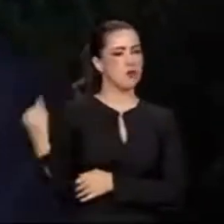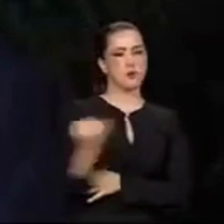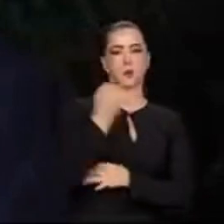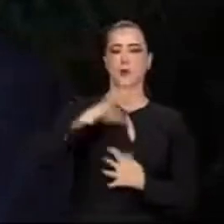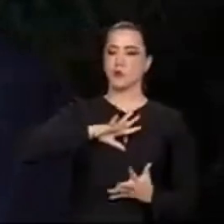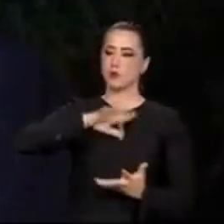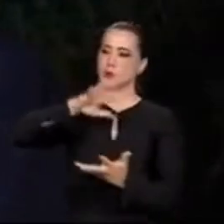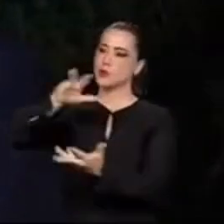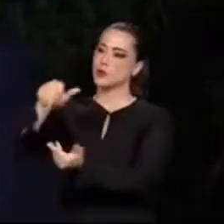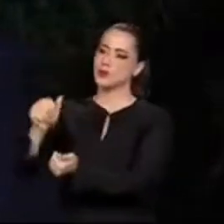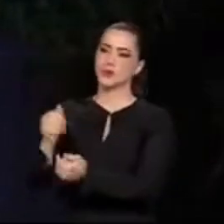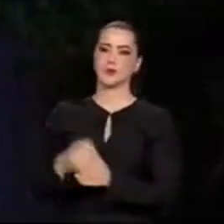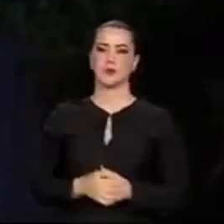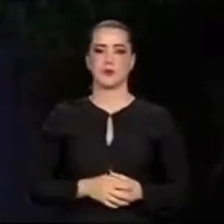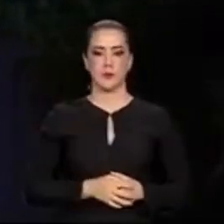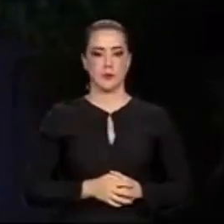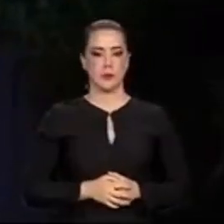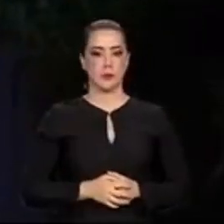mundial